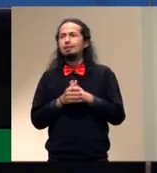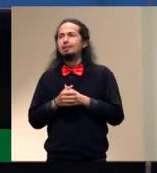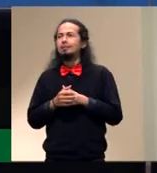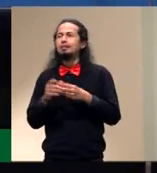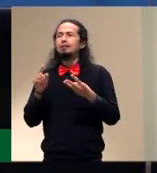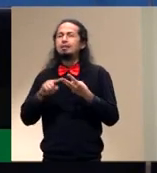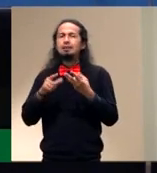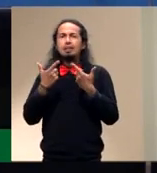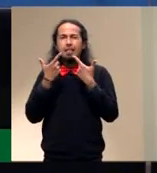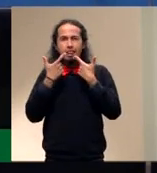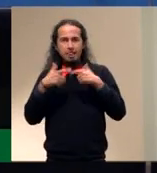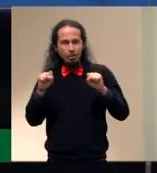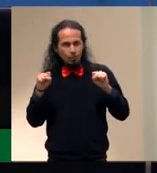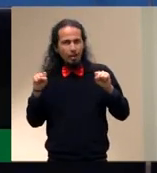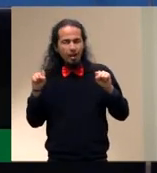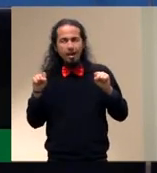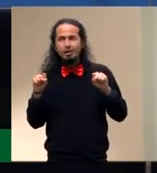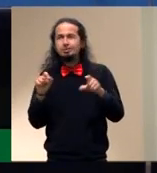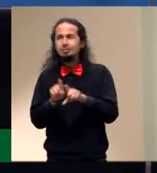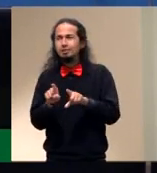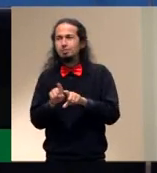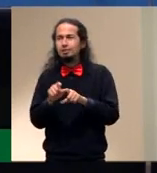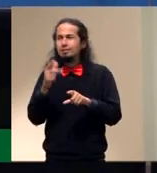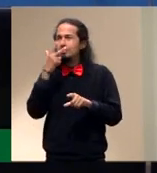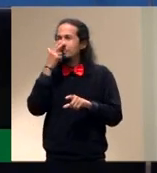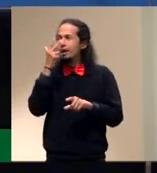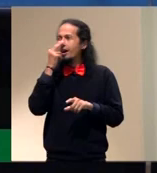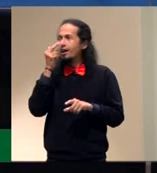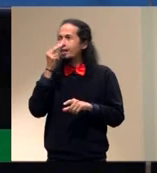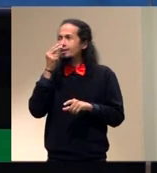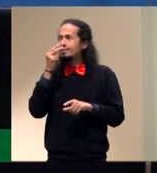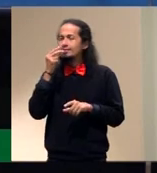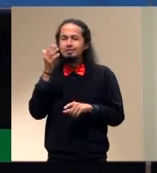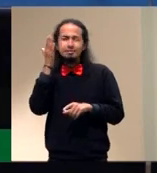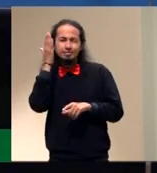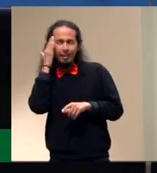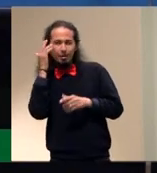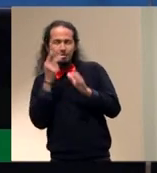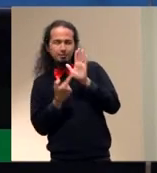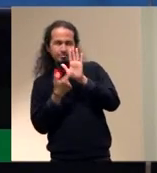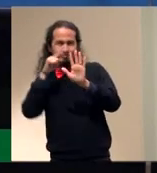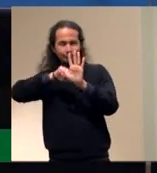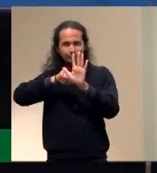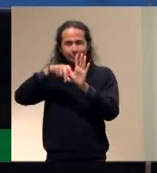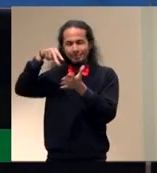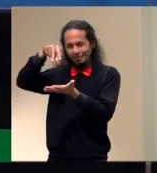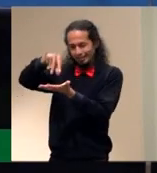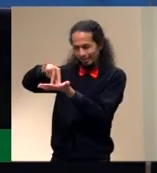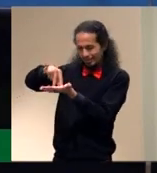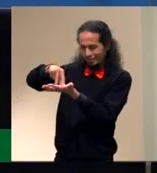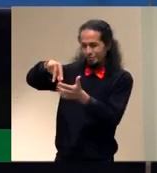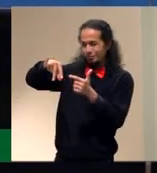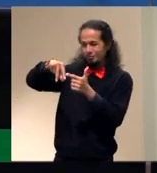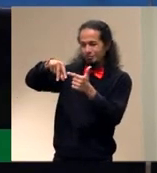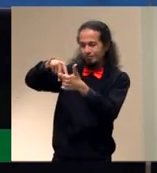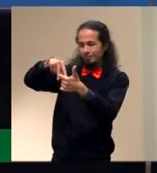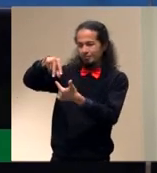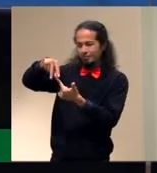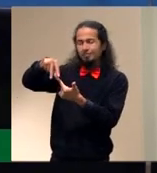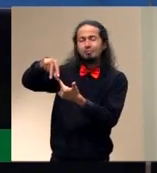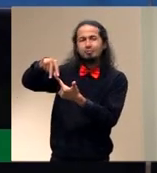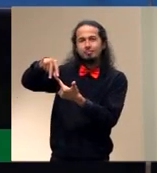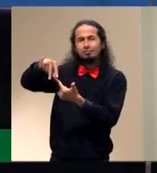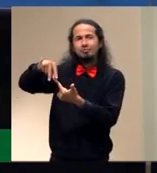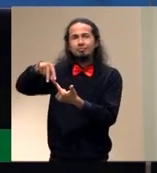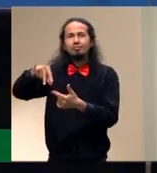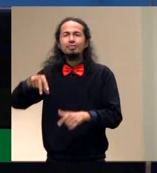linguagem, que eu vejo que é um tripé, né, eu acho que fica faltando um aspecto. Então, vou deixar um pouco